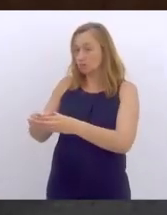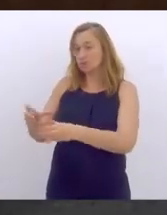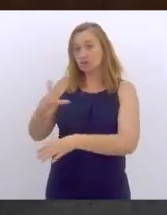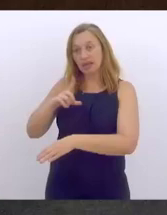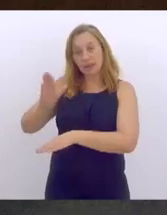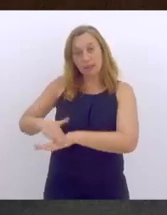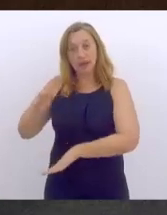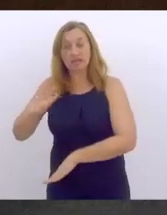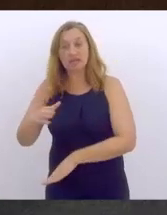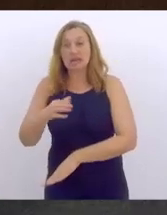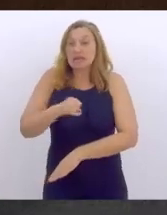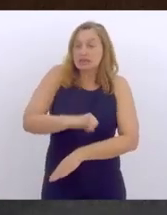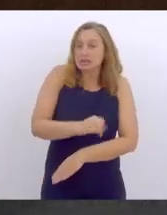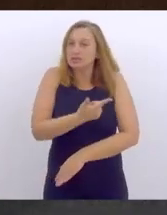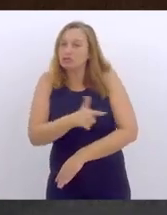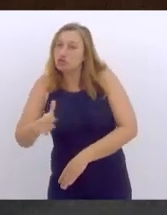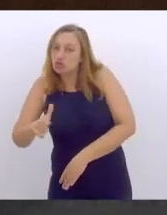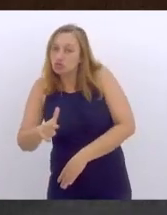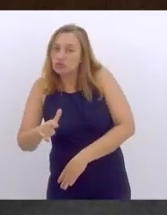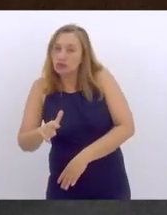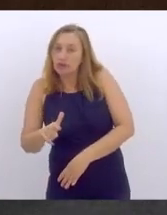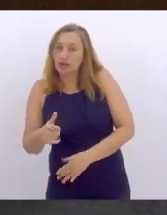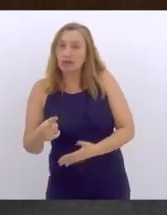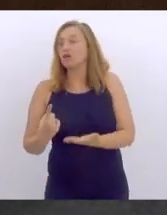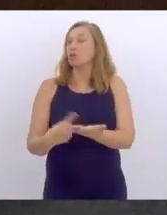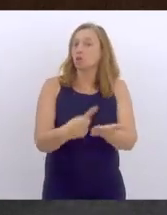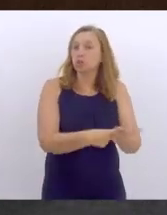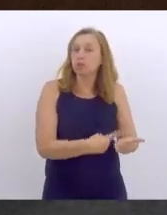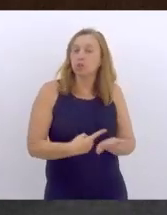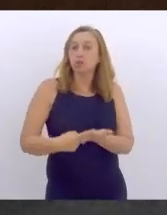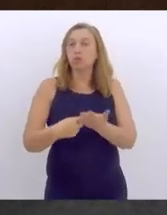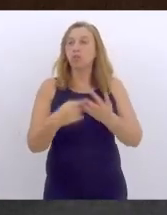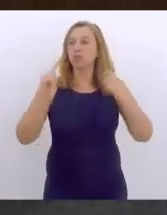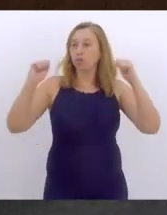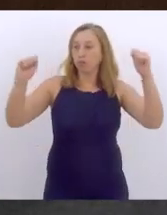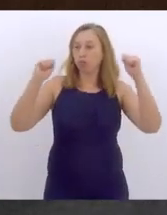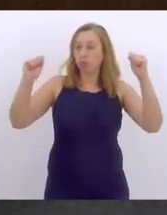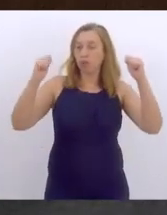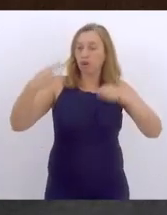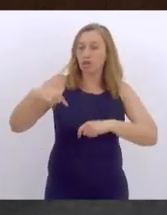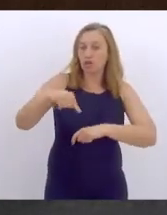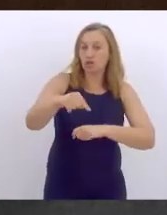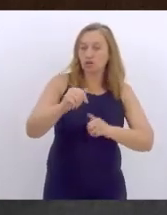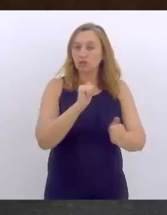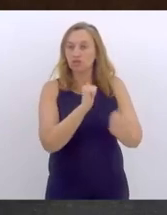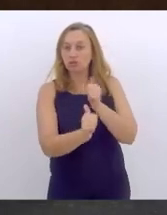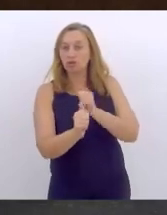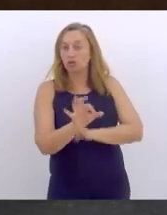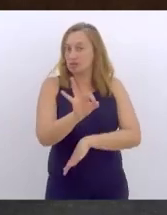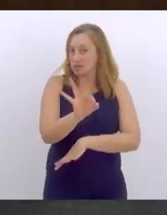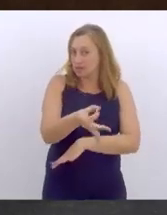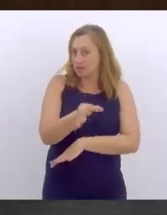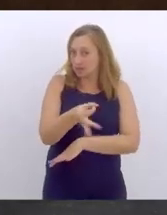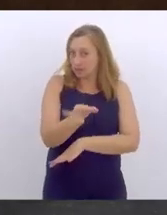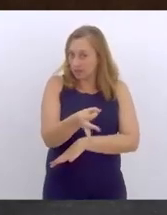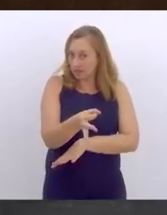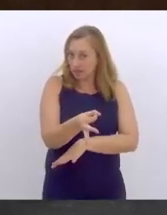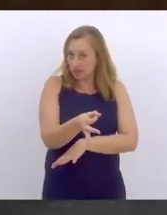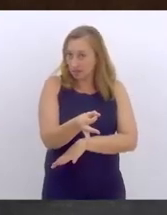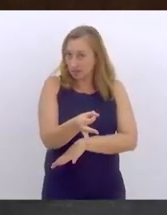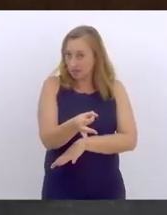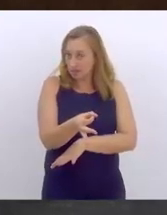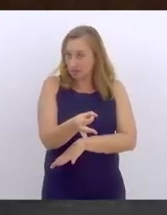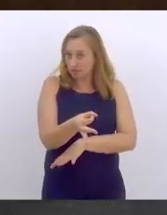Se não tiver torcidas organizadas frequentando, evidentemente fica